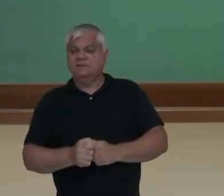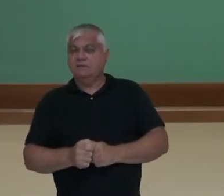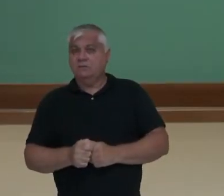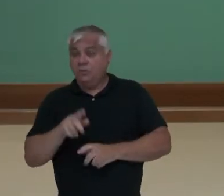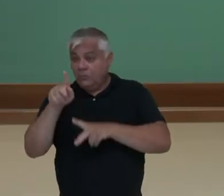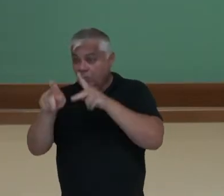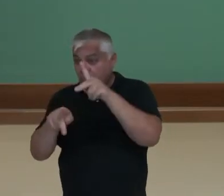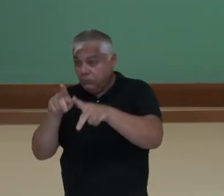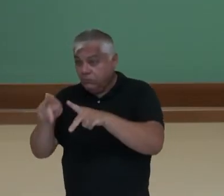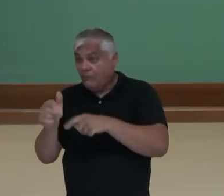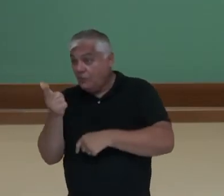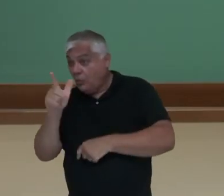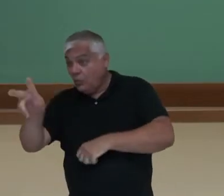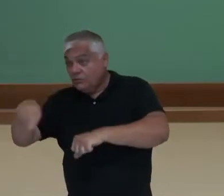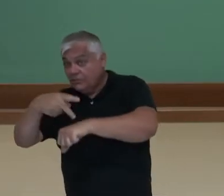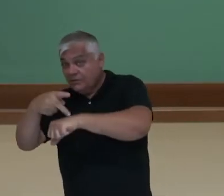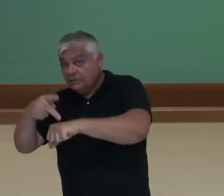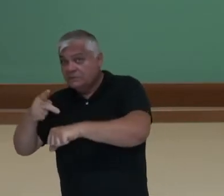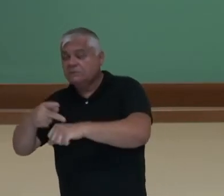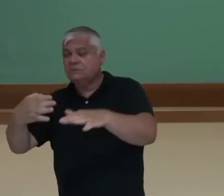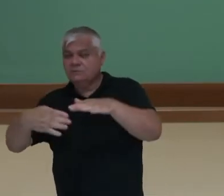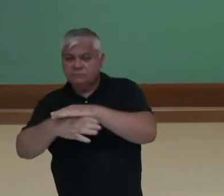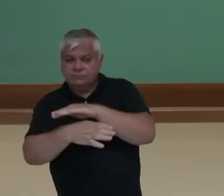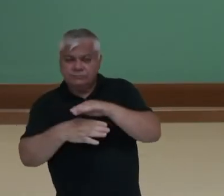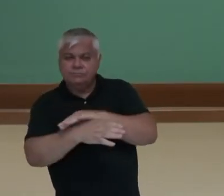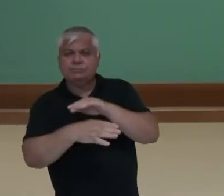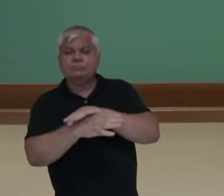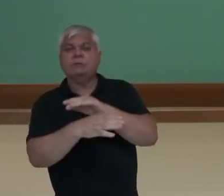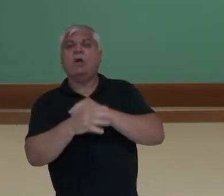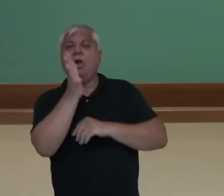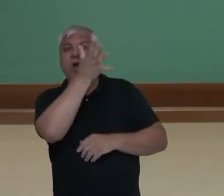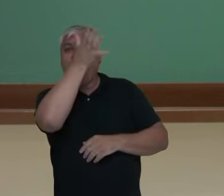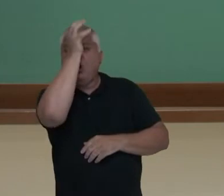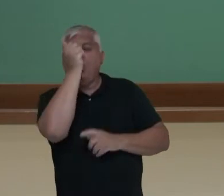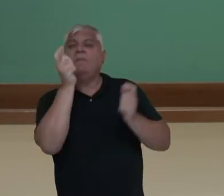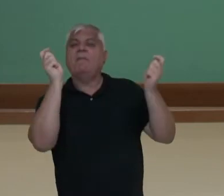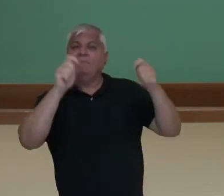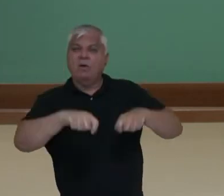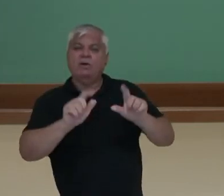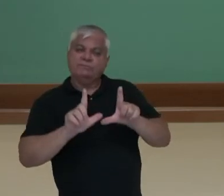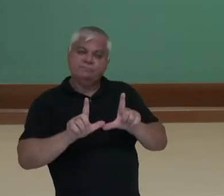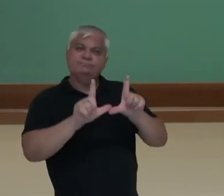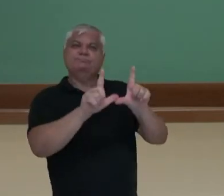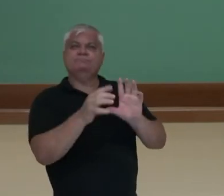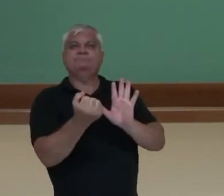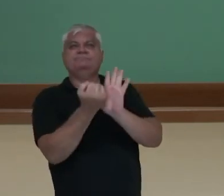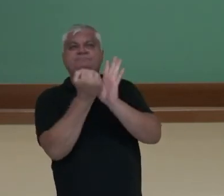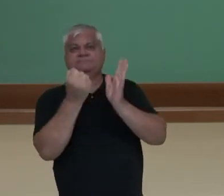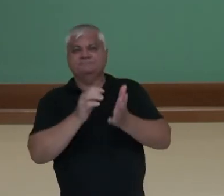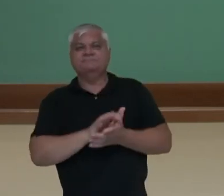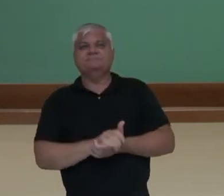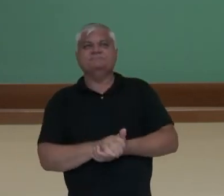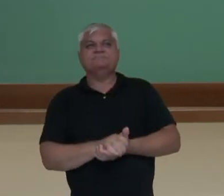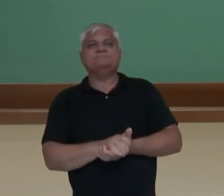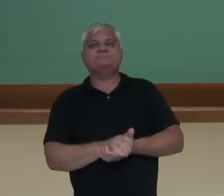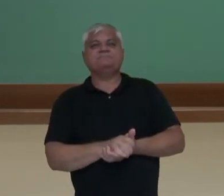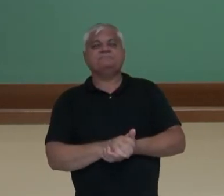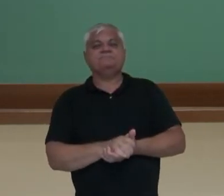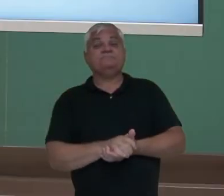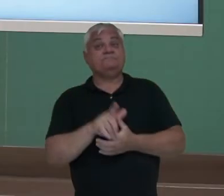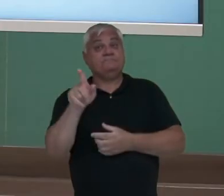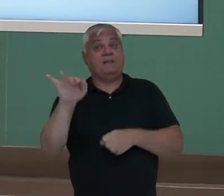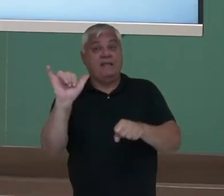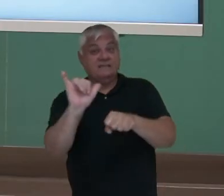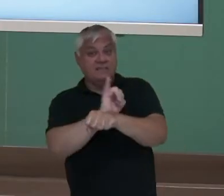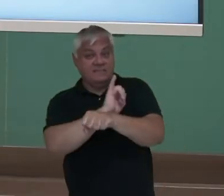de romanizar essas pessoas, torná-las romanas, não é mesmo? E olha só, e essa estratégia